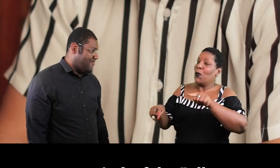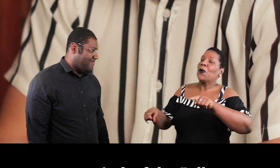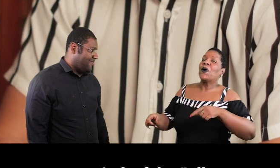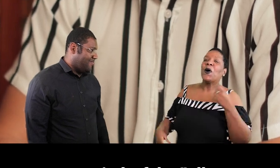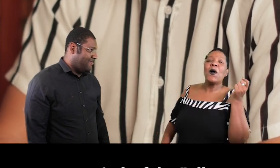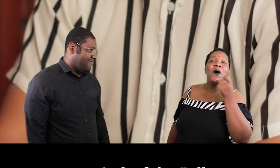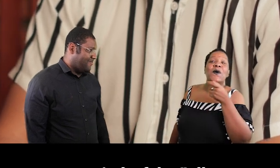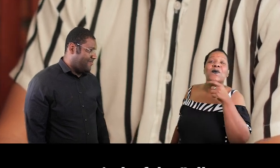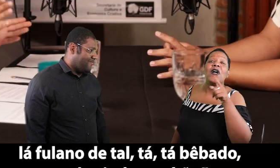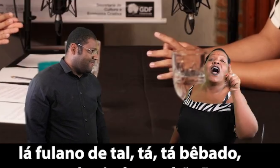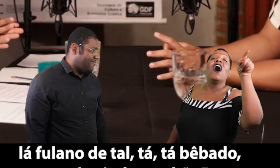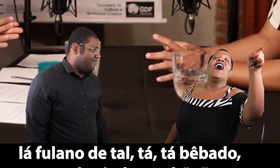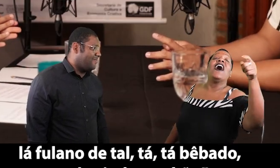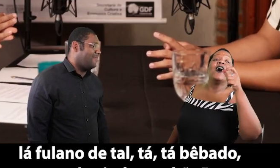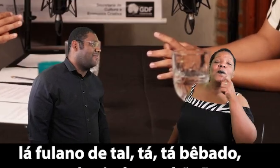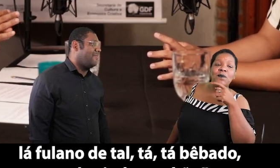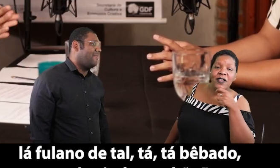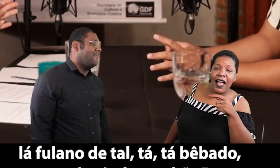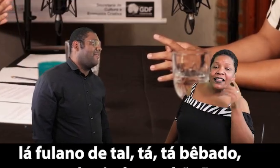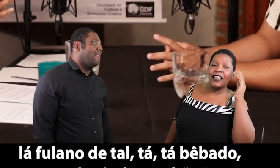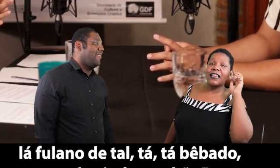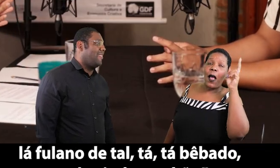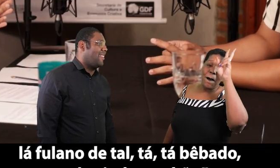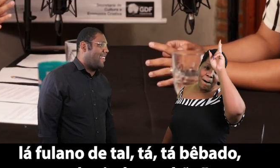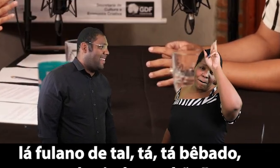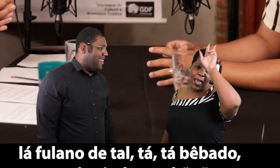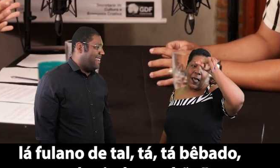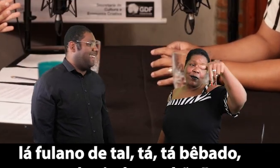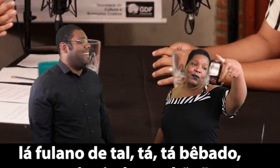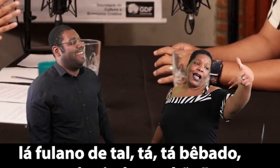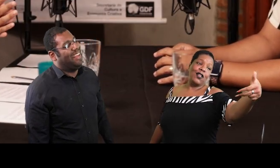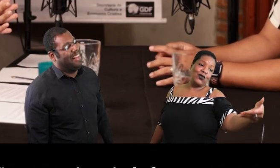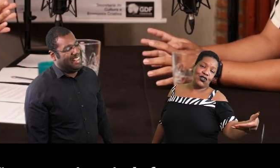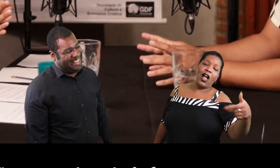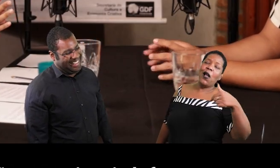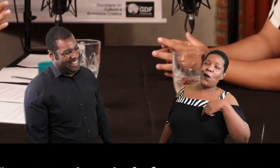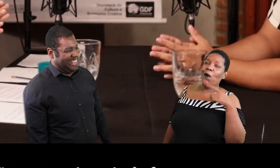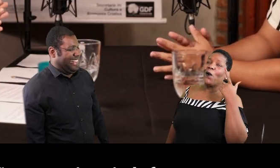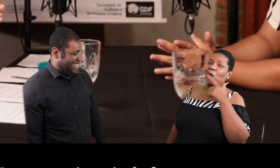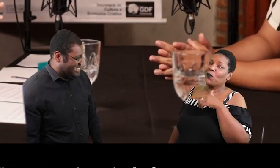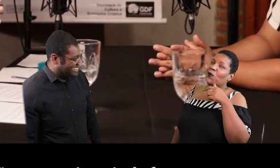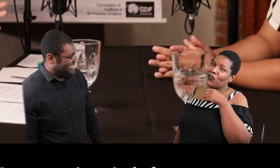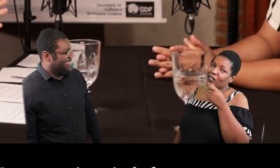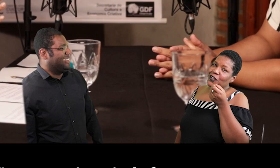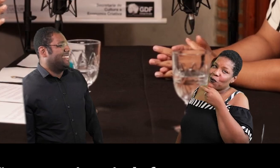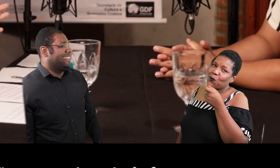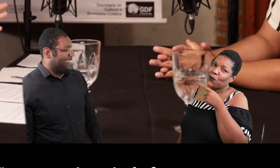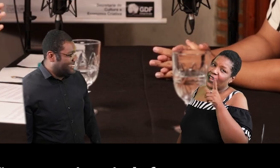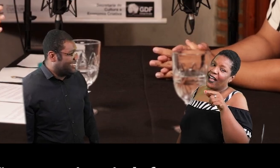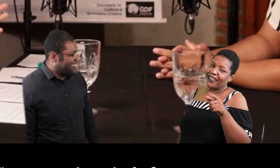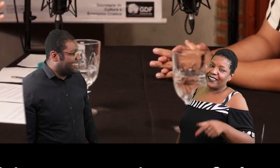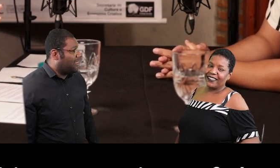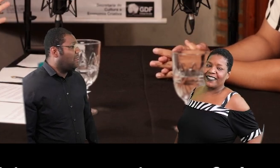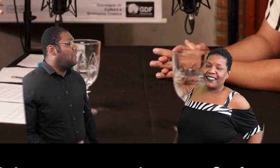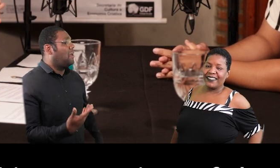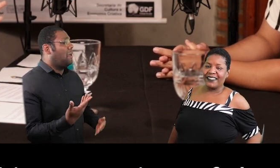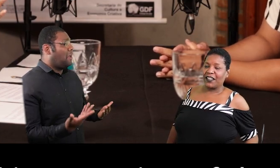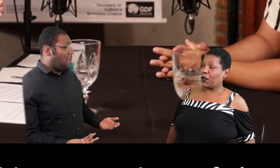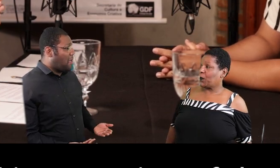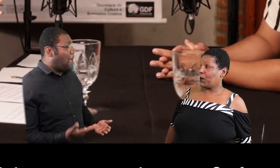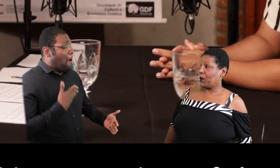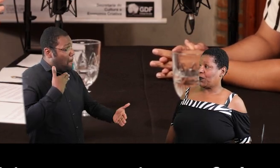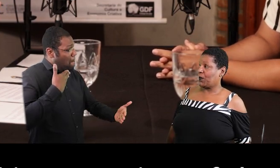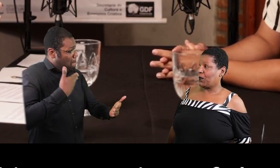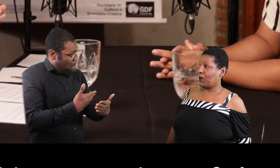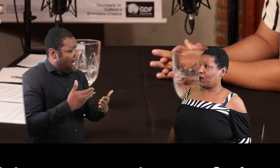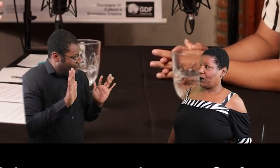Contar piada, falar, olha lá, fulano de tal, tá bêbado, tá caindo no chão. Então eu consigo ainda fazer umas graças. Júnior, pra gente ir pros